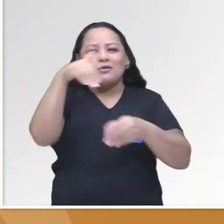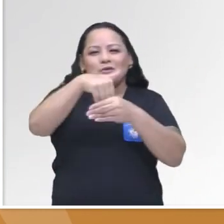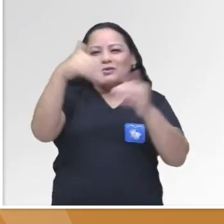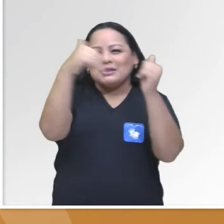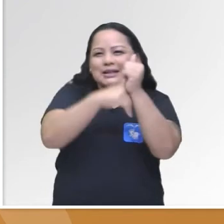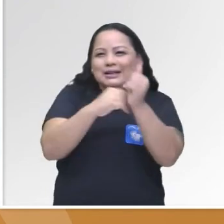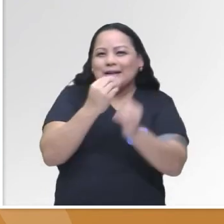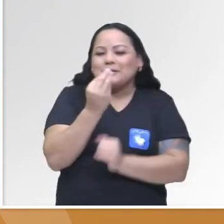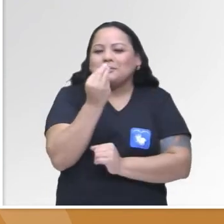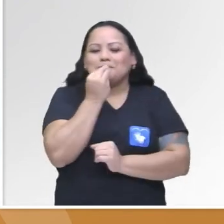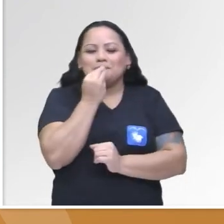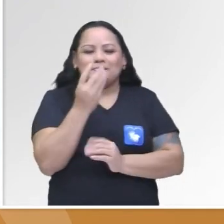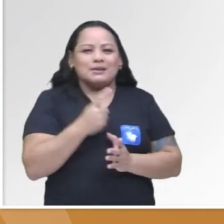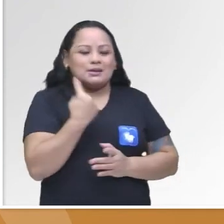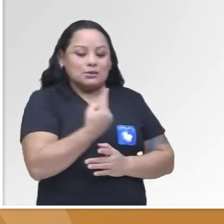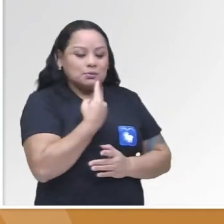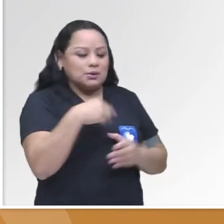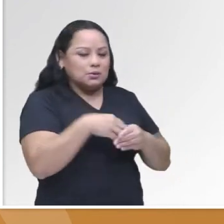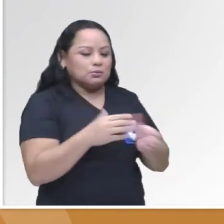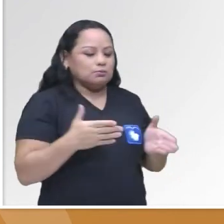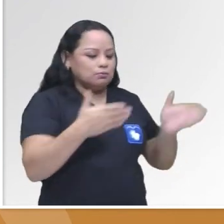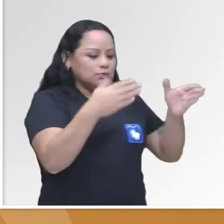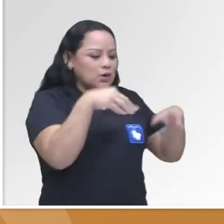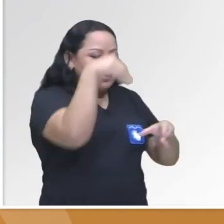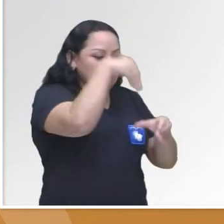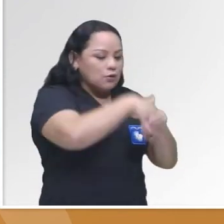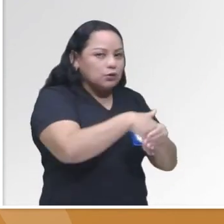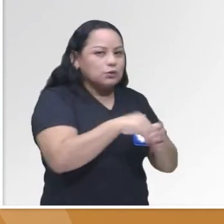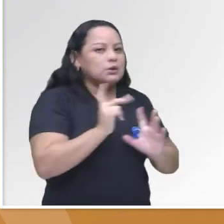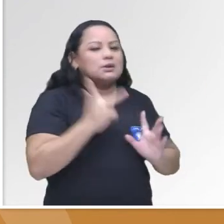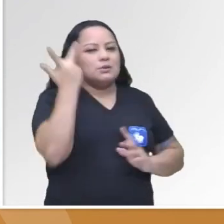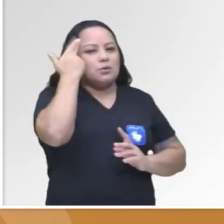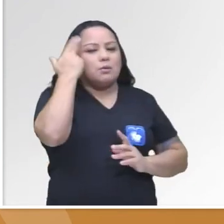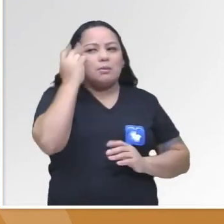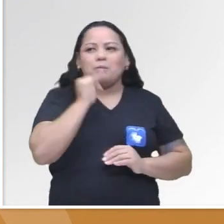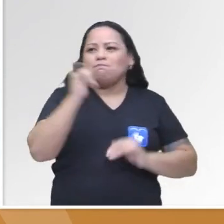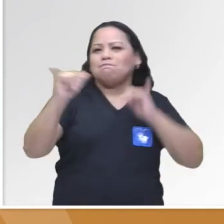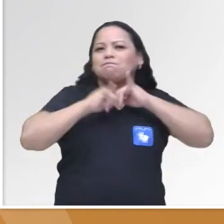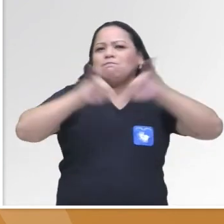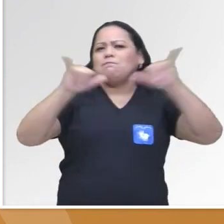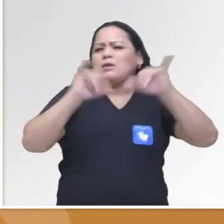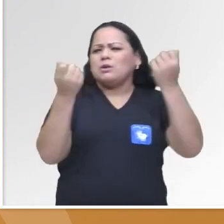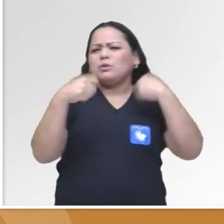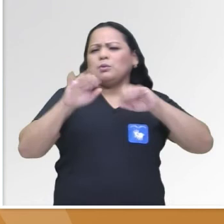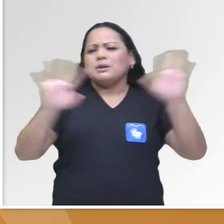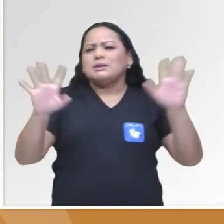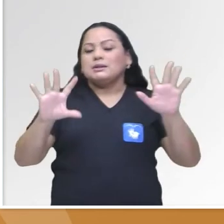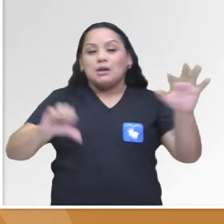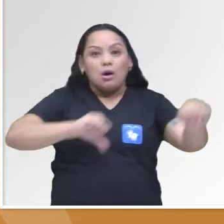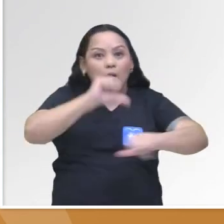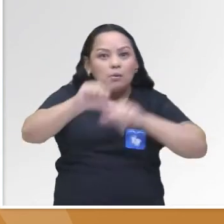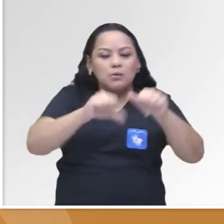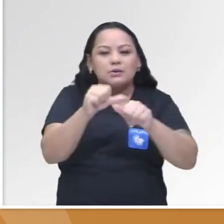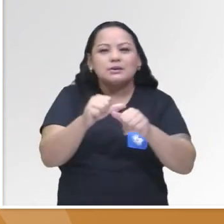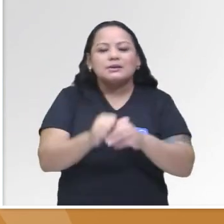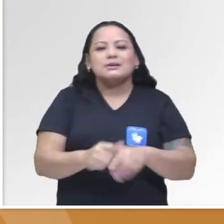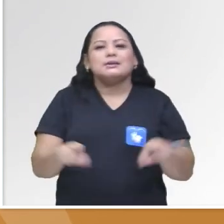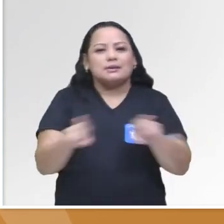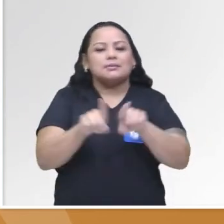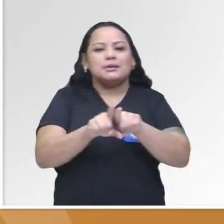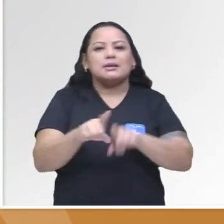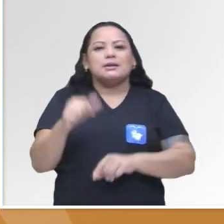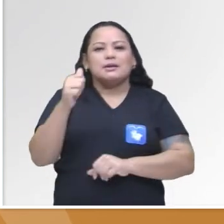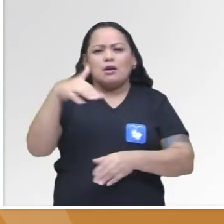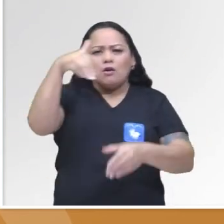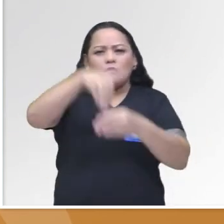estar me monitorando na cabine de votação em quem eu vou votar. Olha só outra grande mudança, voto feminino, porque